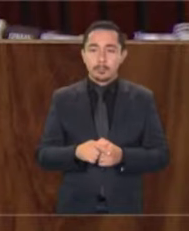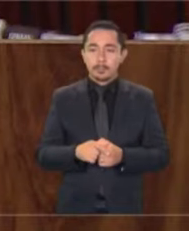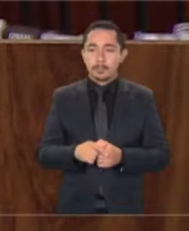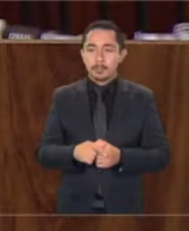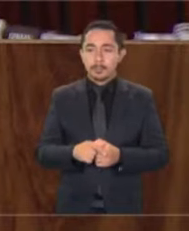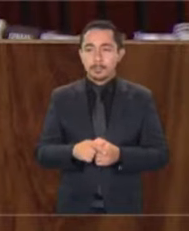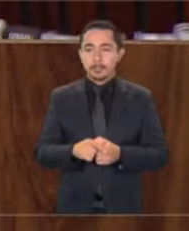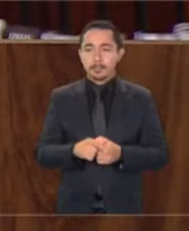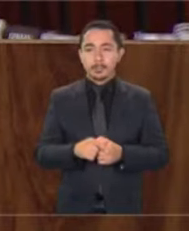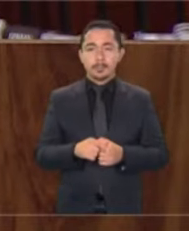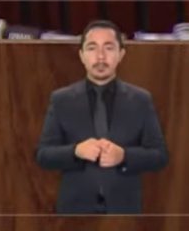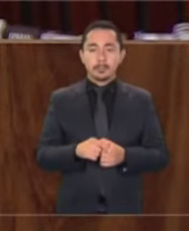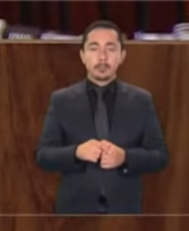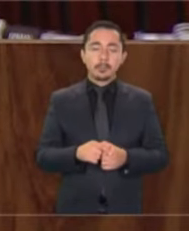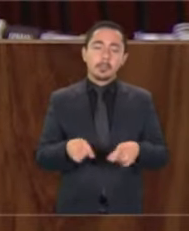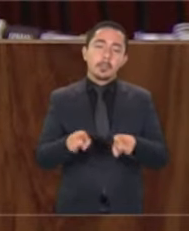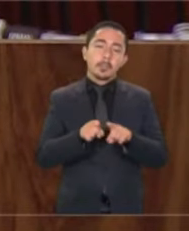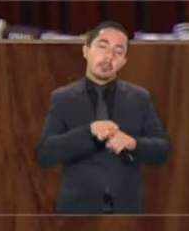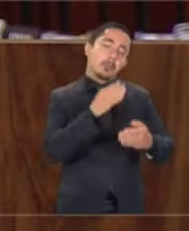do recurso ordinário